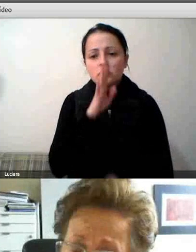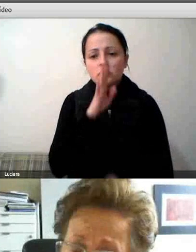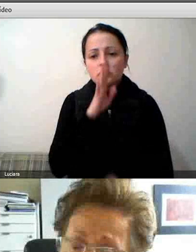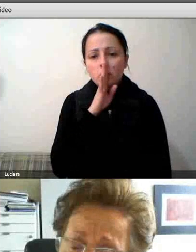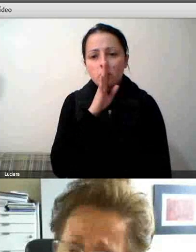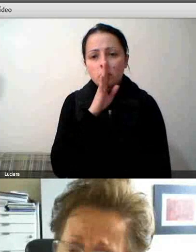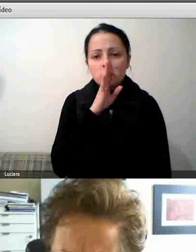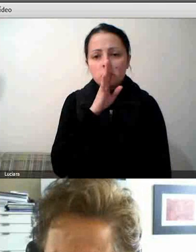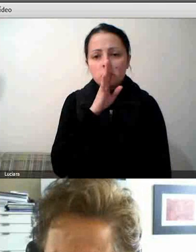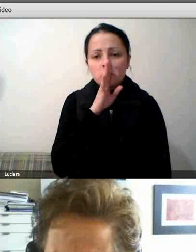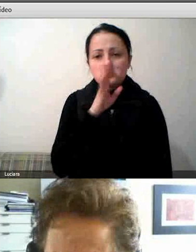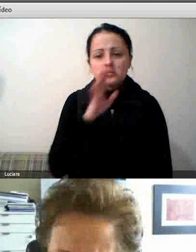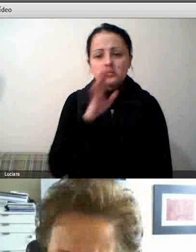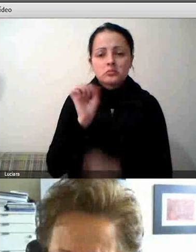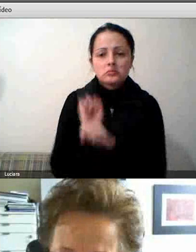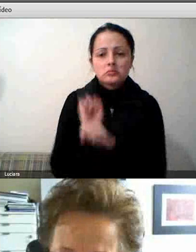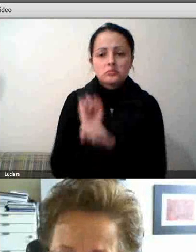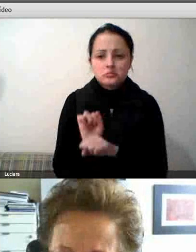se eu perguntar para vocês,